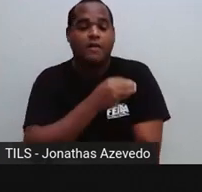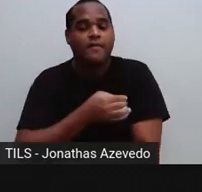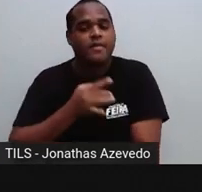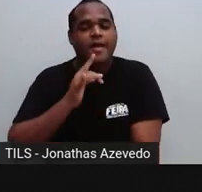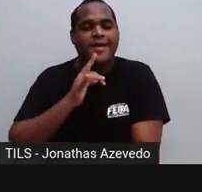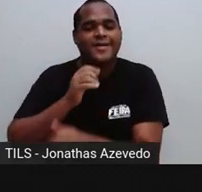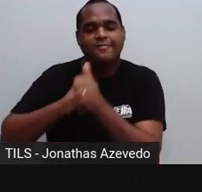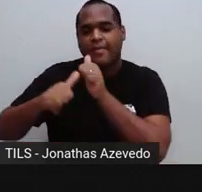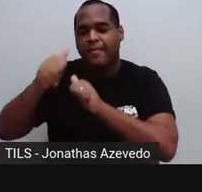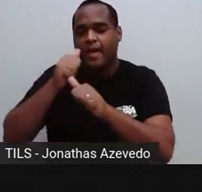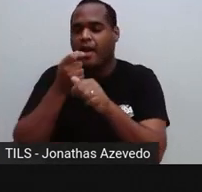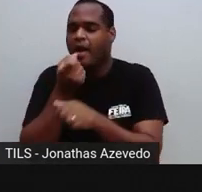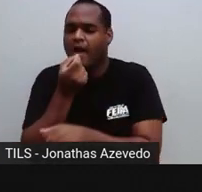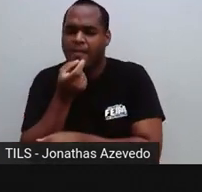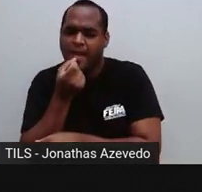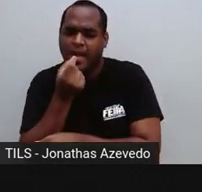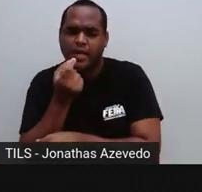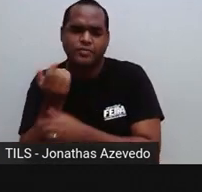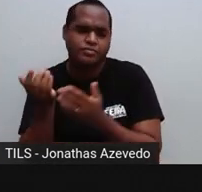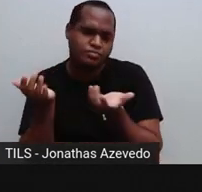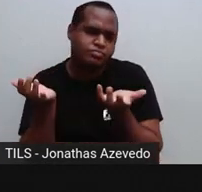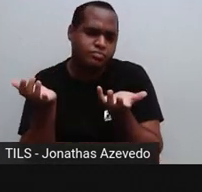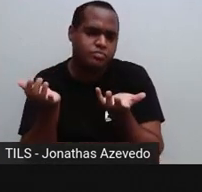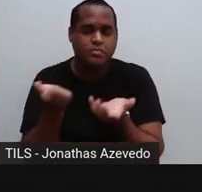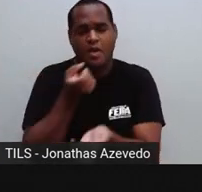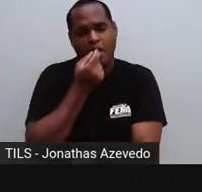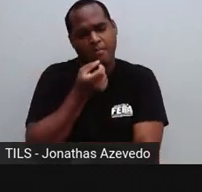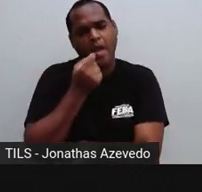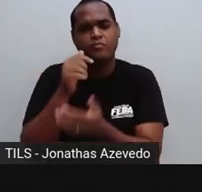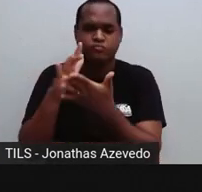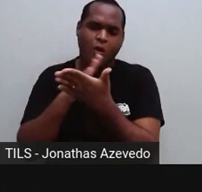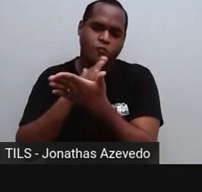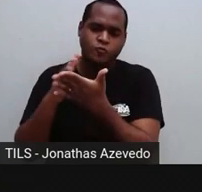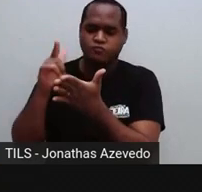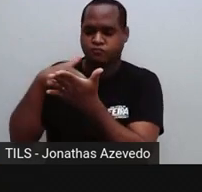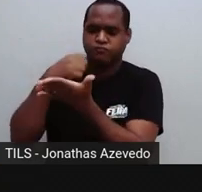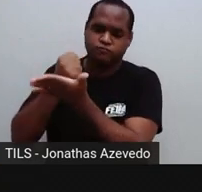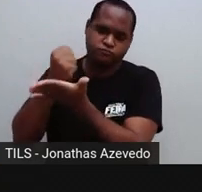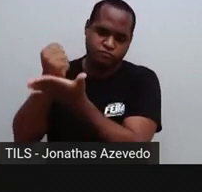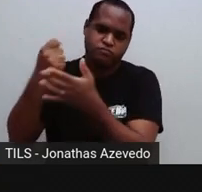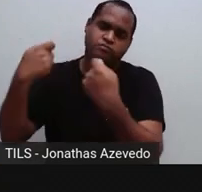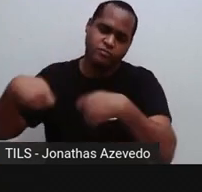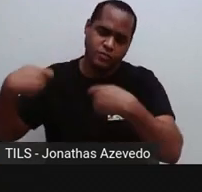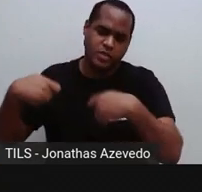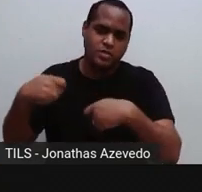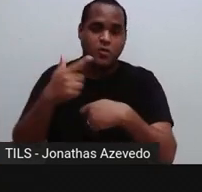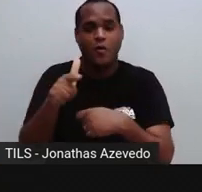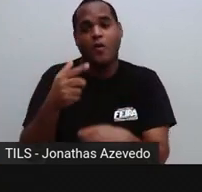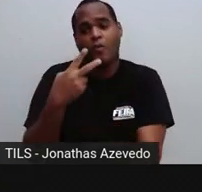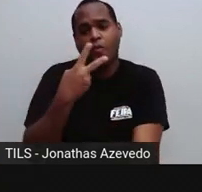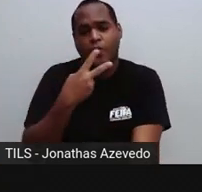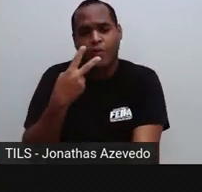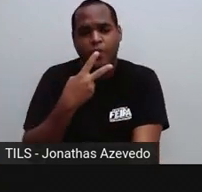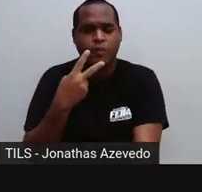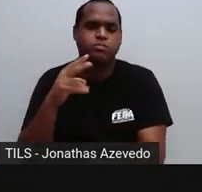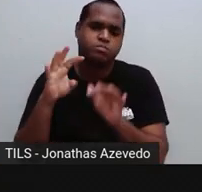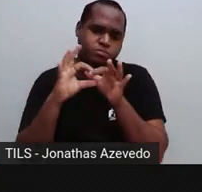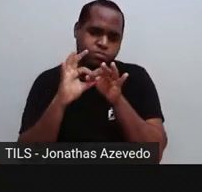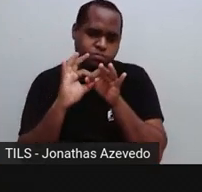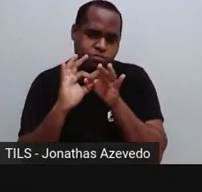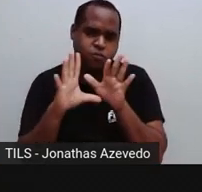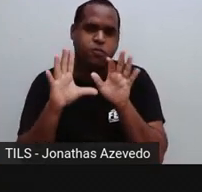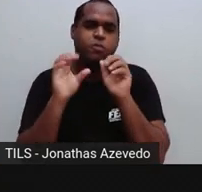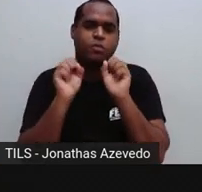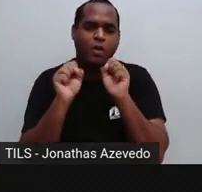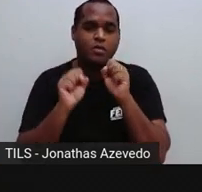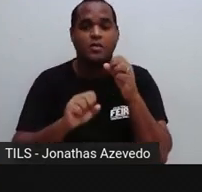o exemplo dos medicamentos, que embora muitos deles precisem da prescrição médica, e o cigarro. Então, aí a gente tem três exemplos